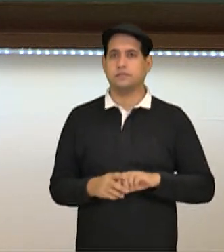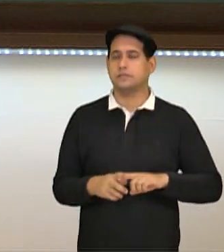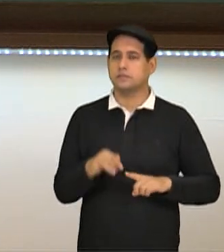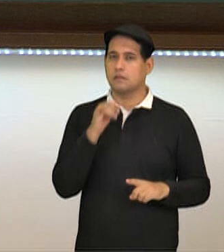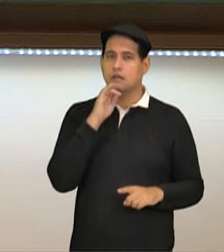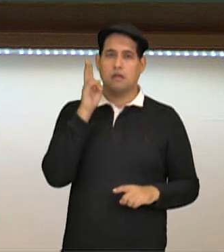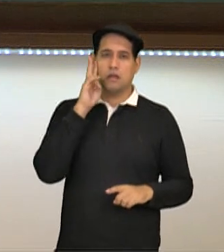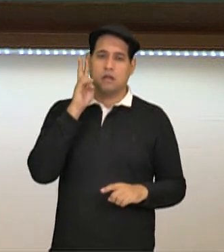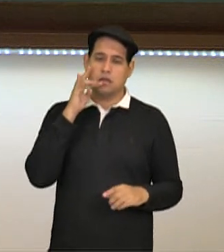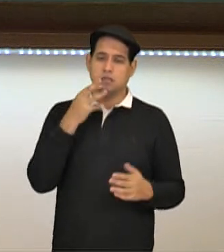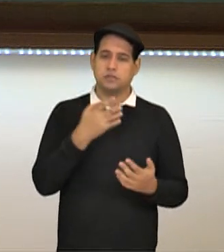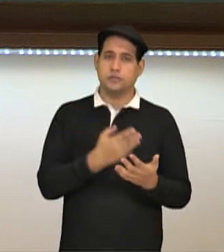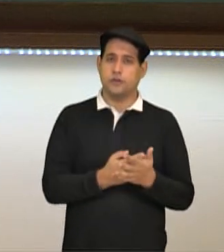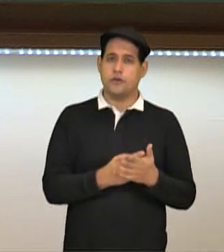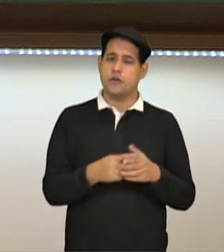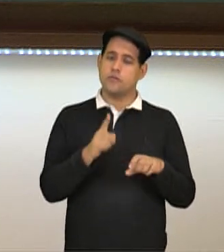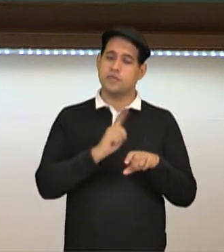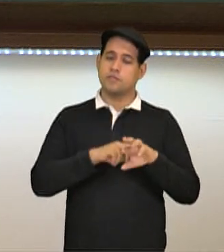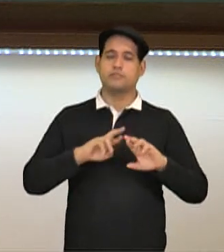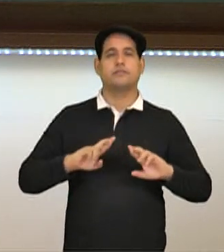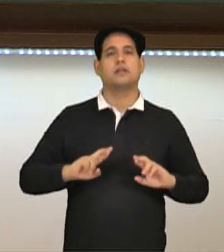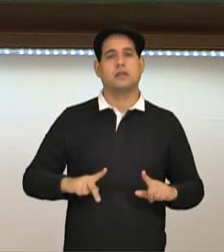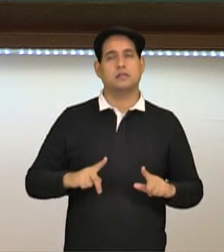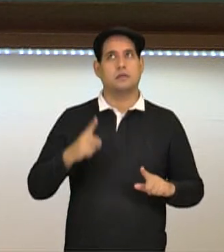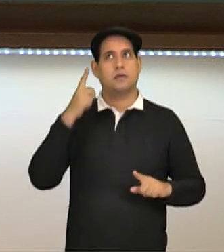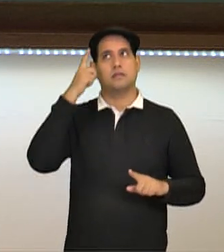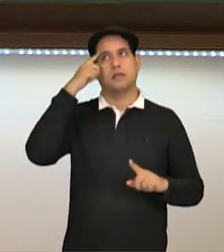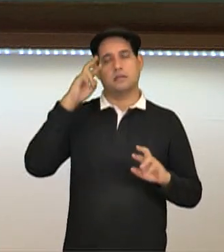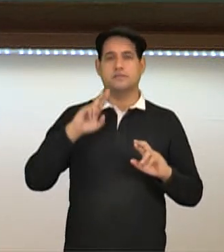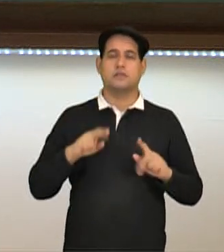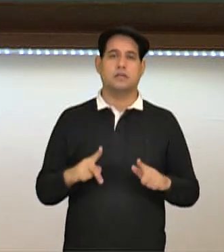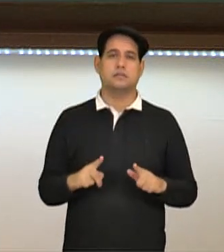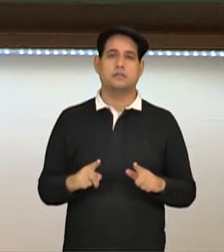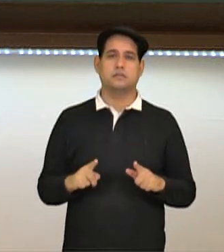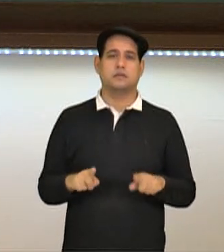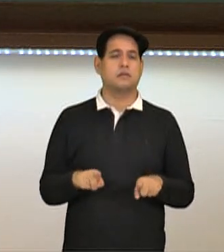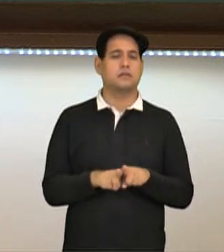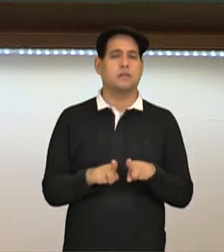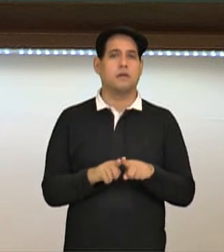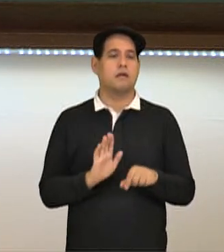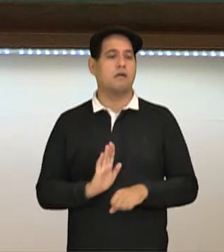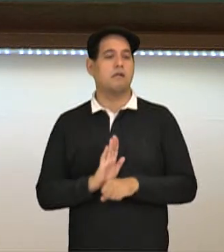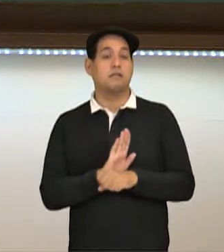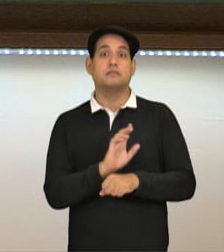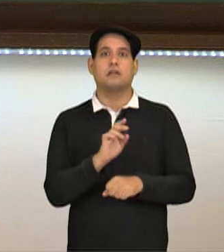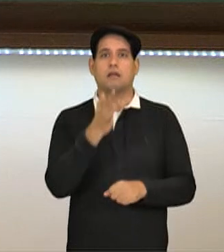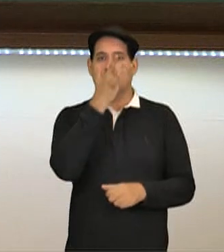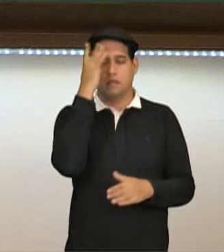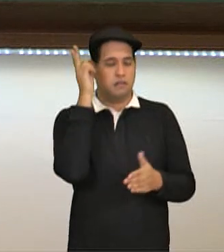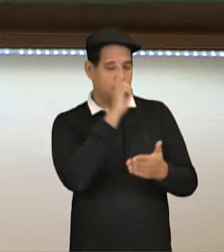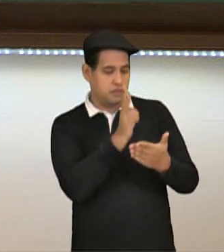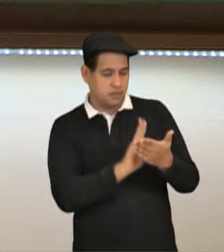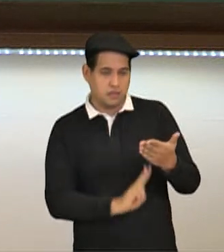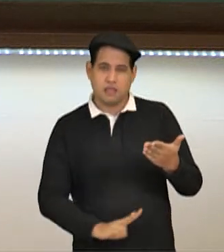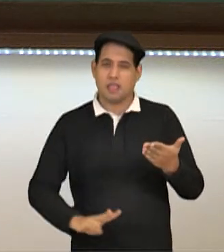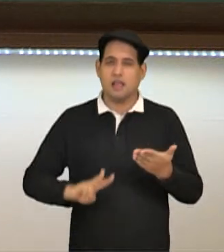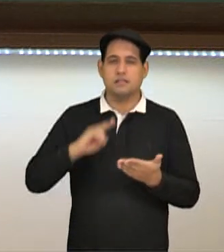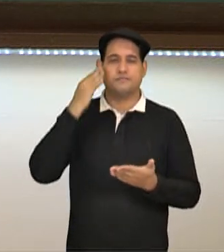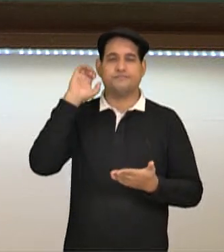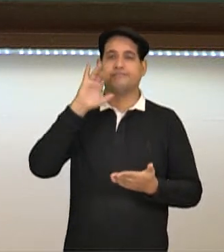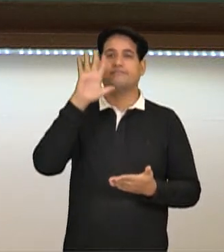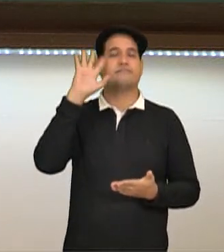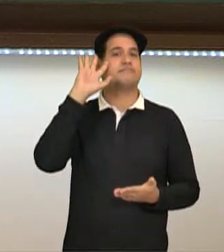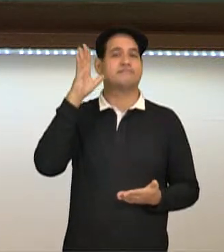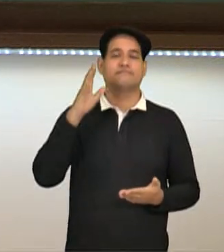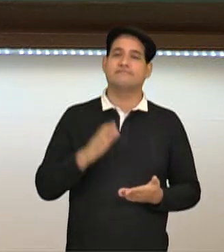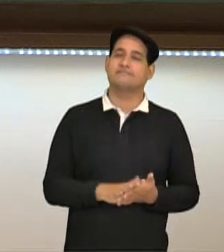período histórico é um outro tempo, é uma outra dimensão temporal que também ajuda muitas vezes o leitor a interpretar os